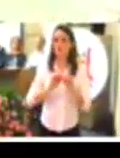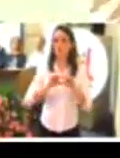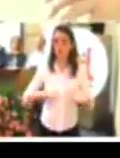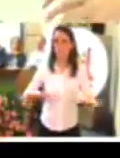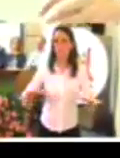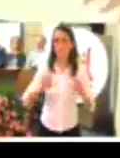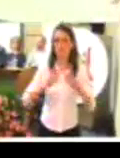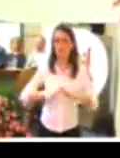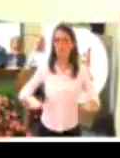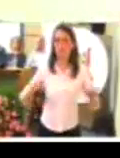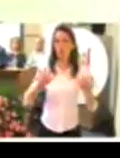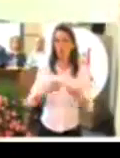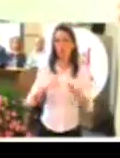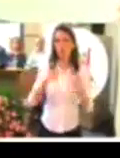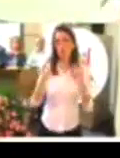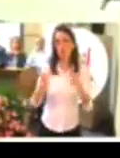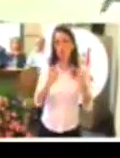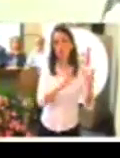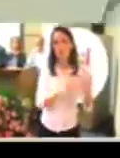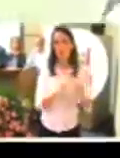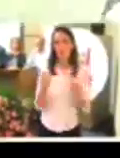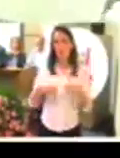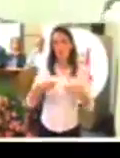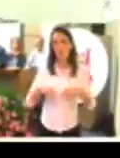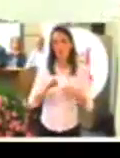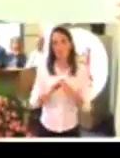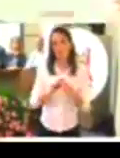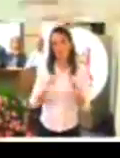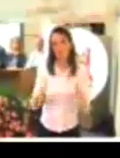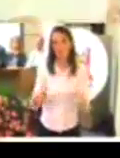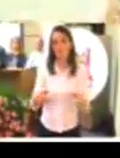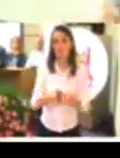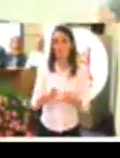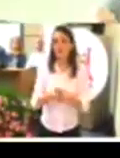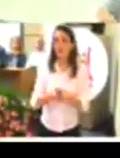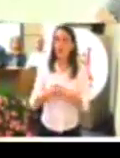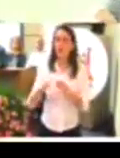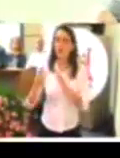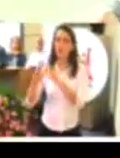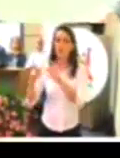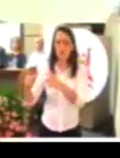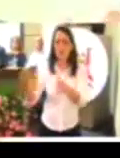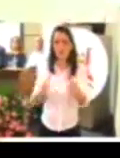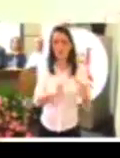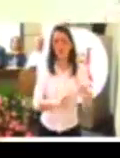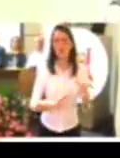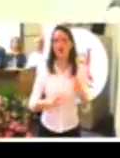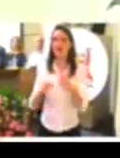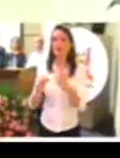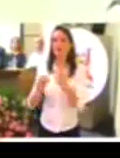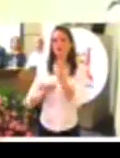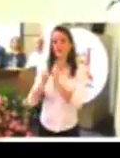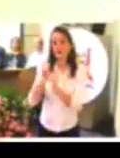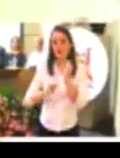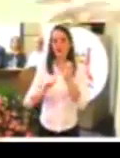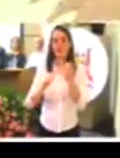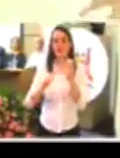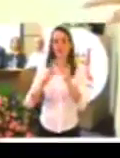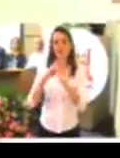por todos os cantos possíveis e imagináveis. E as instituições,